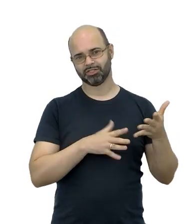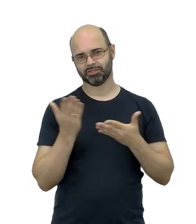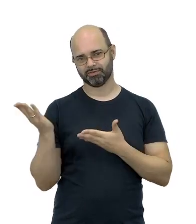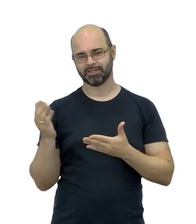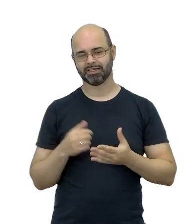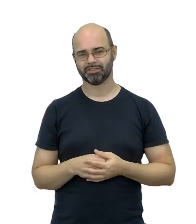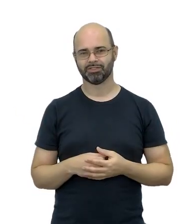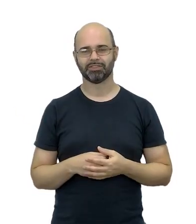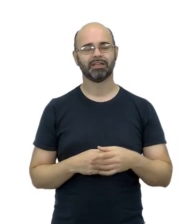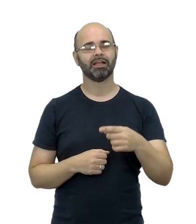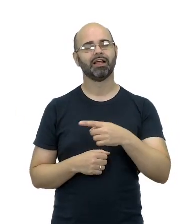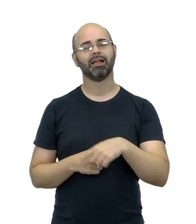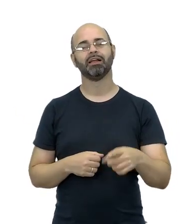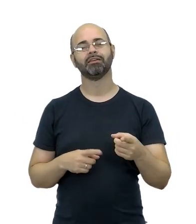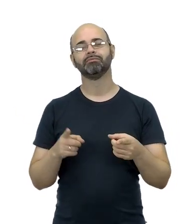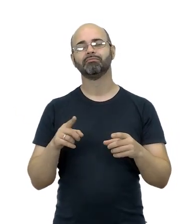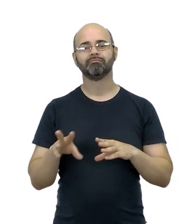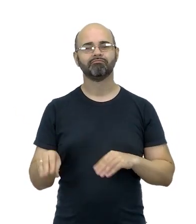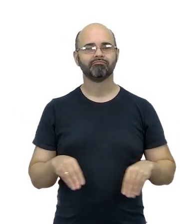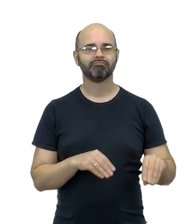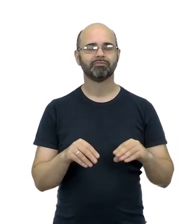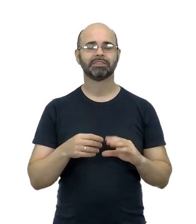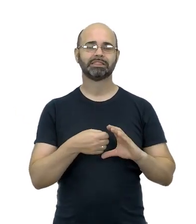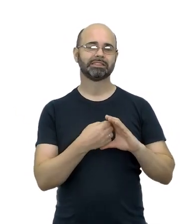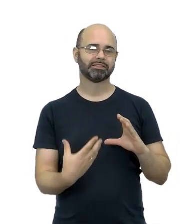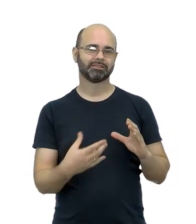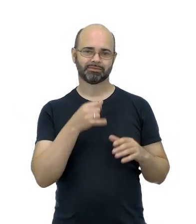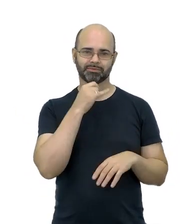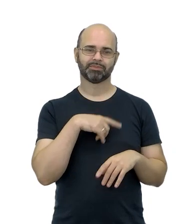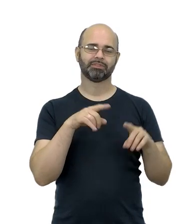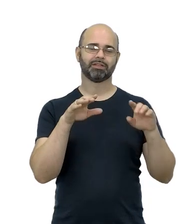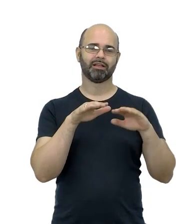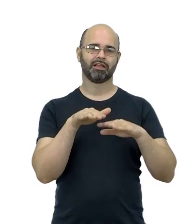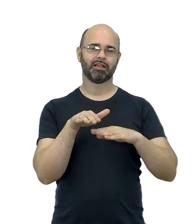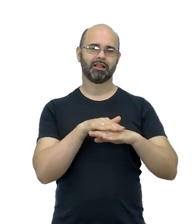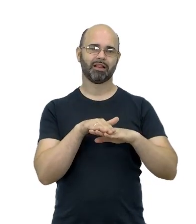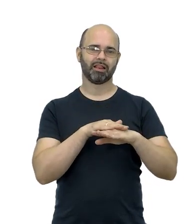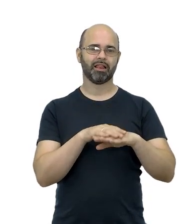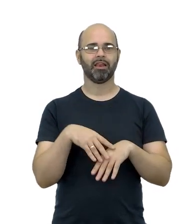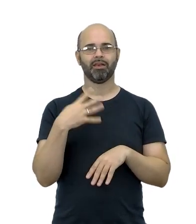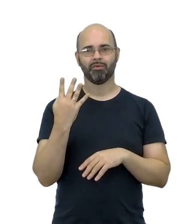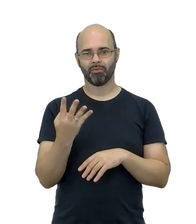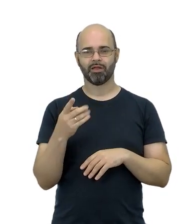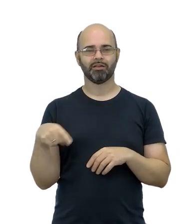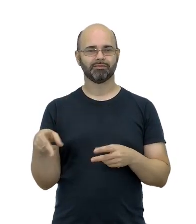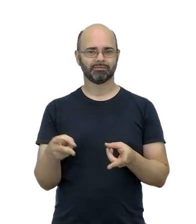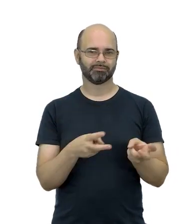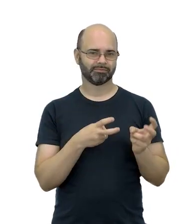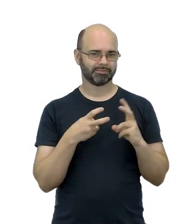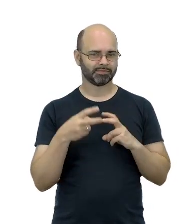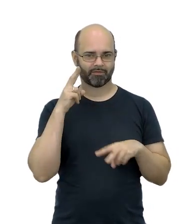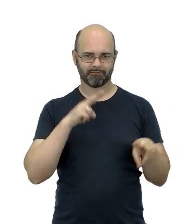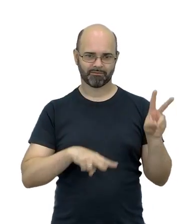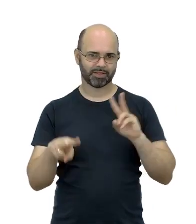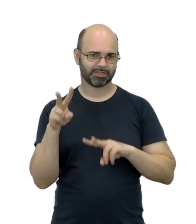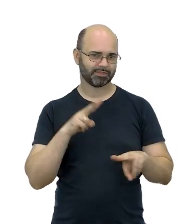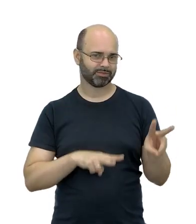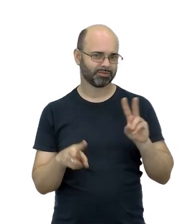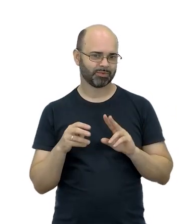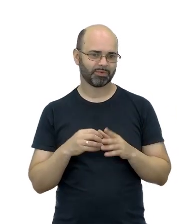eles puderam analisar essas características dos quadriláteros. No primeiro nível, com reconhecimento e visualização, a gente,